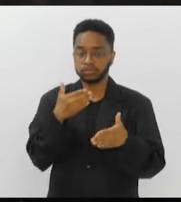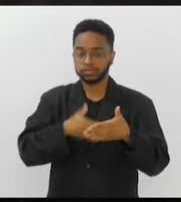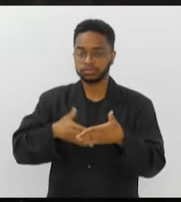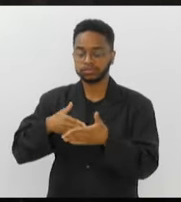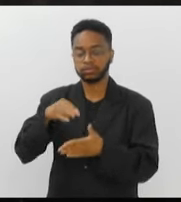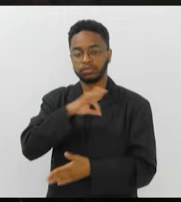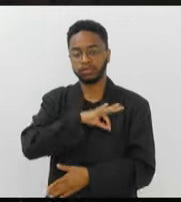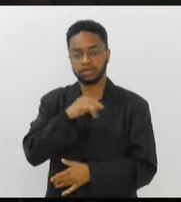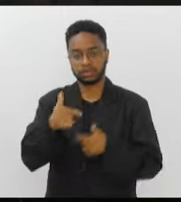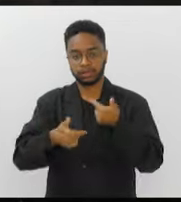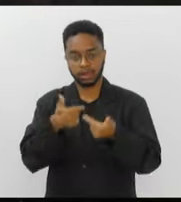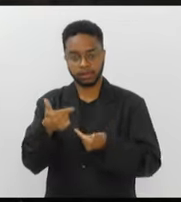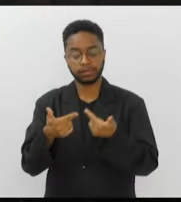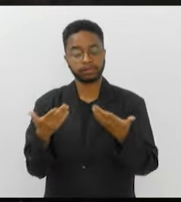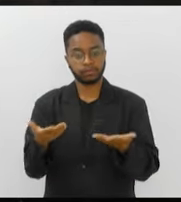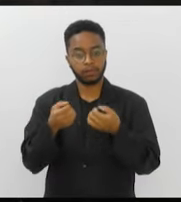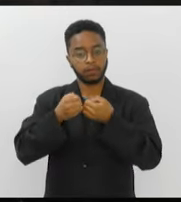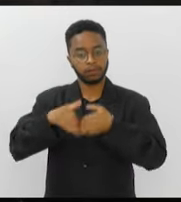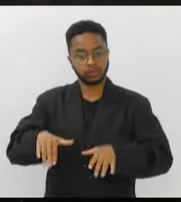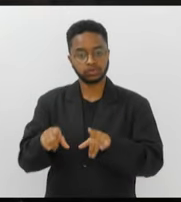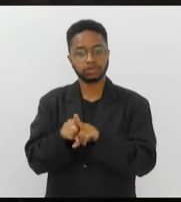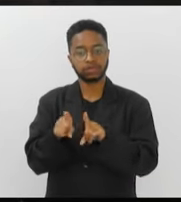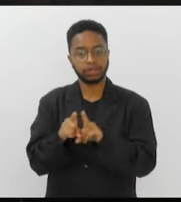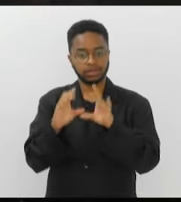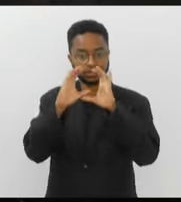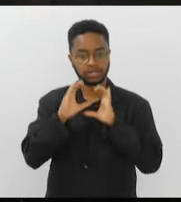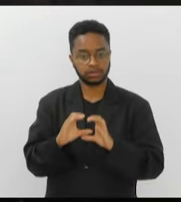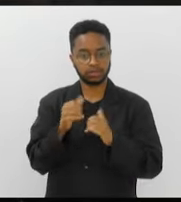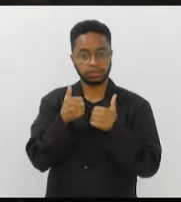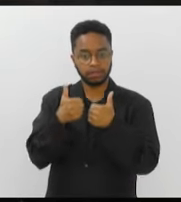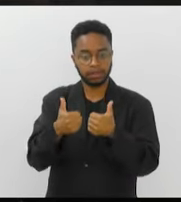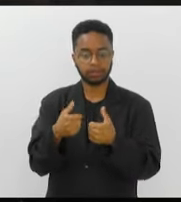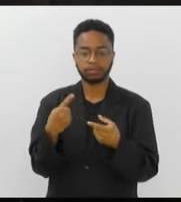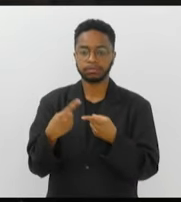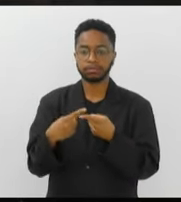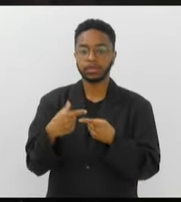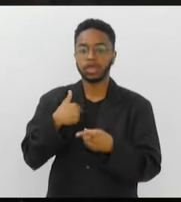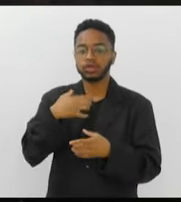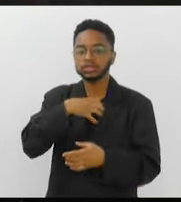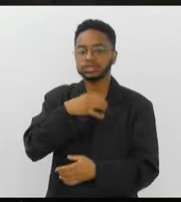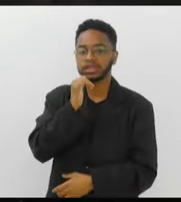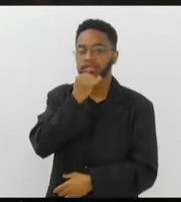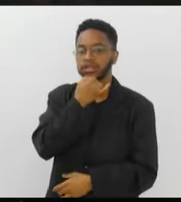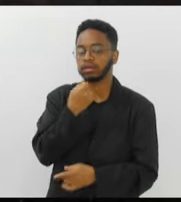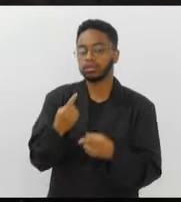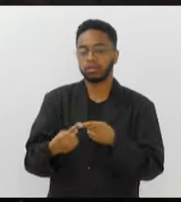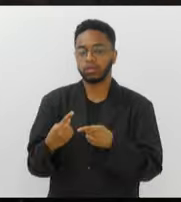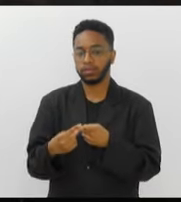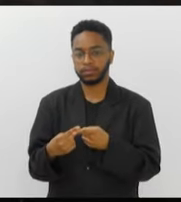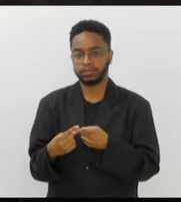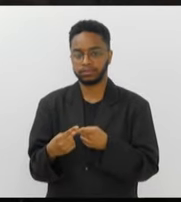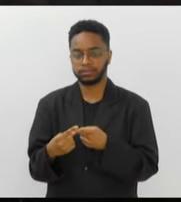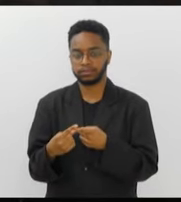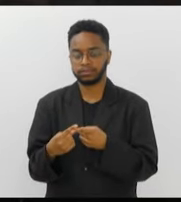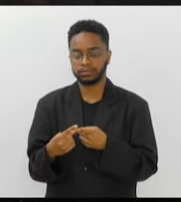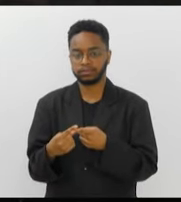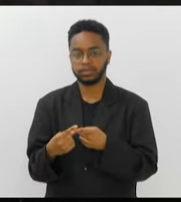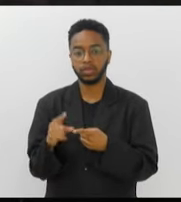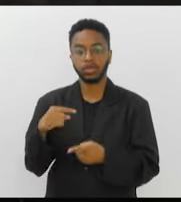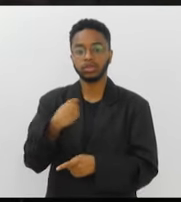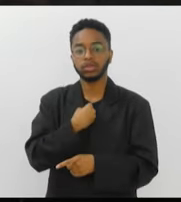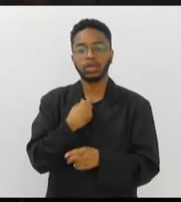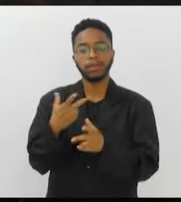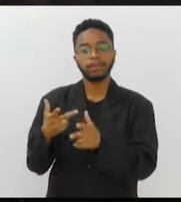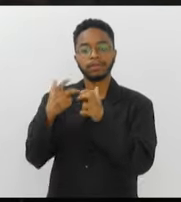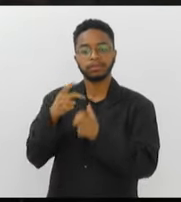trabalhar, está afetando o cidadão de bem. E o que me deixa mais entristecido nisso tudo, gente, é quando a gente vê uma